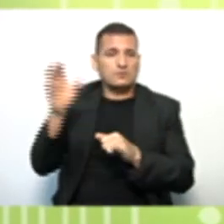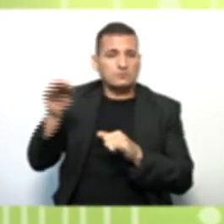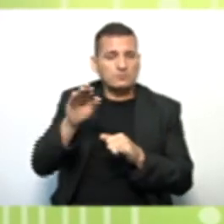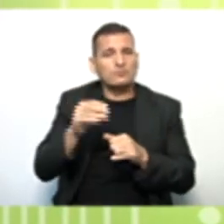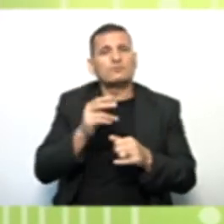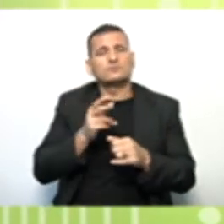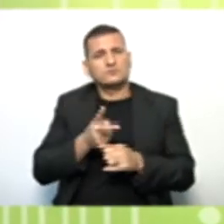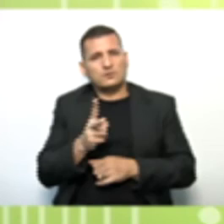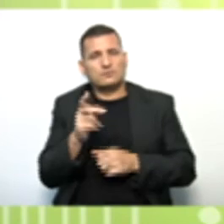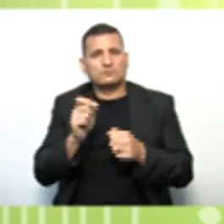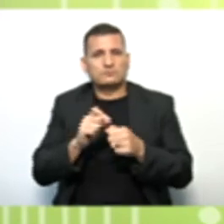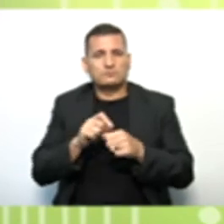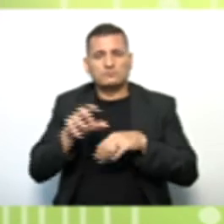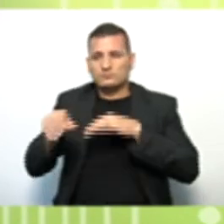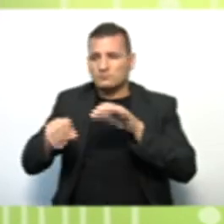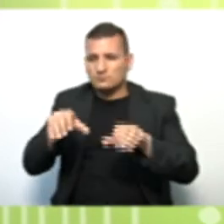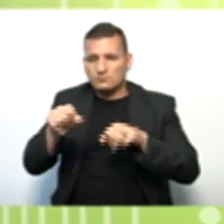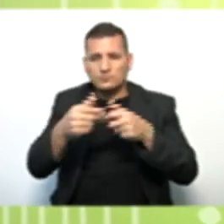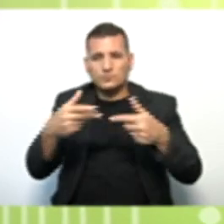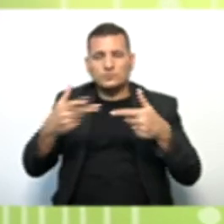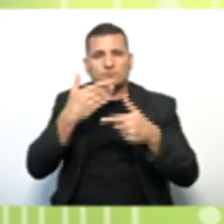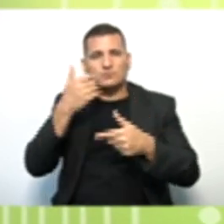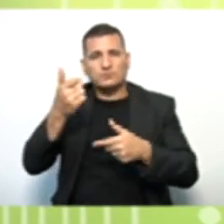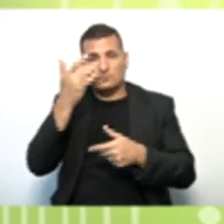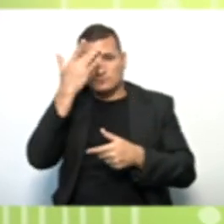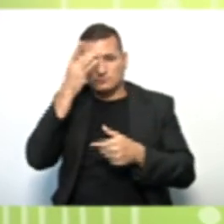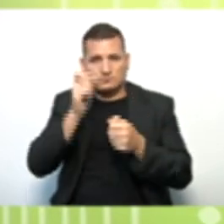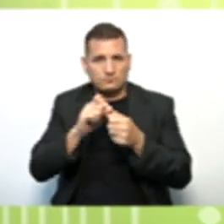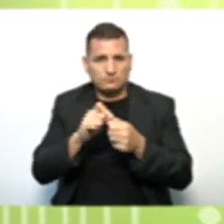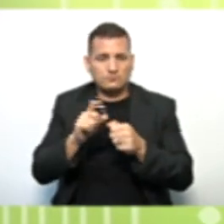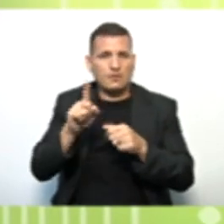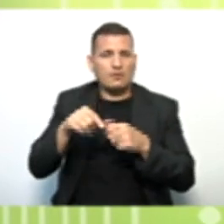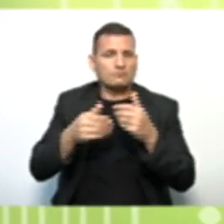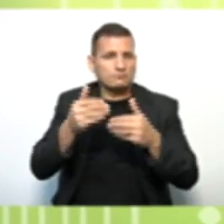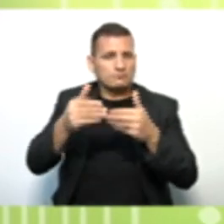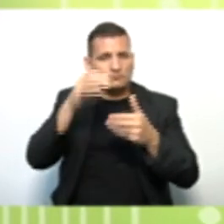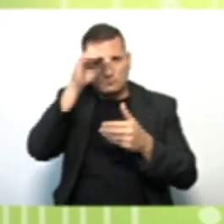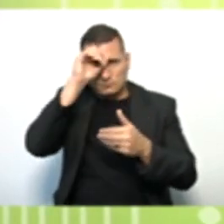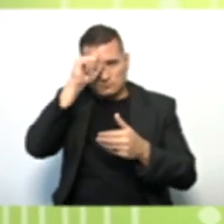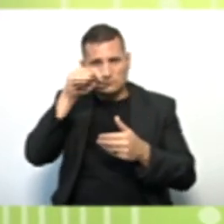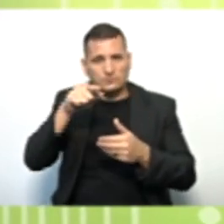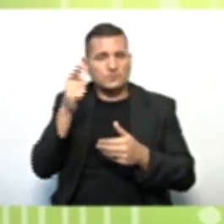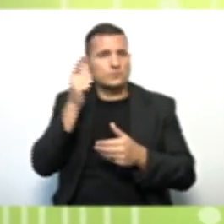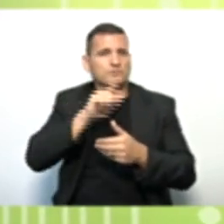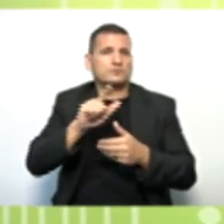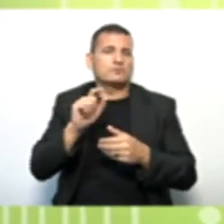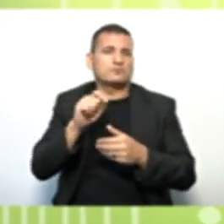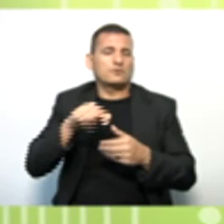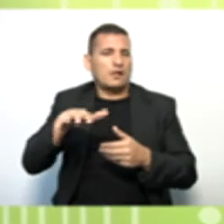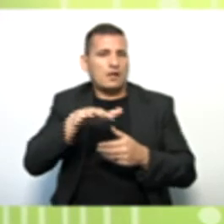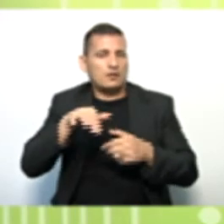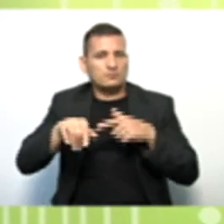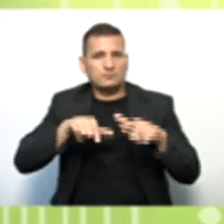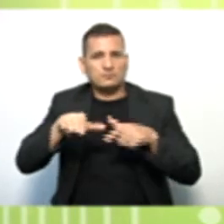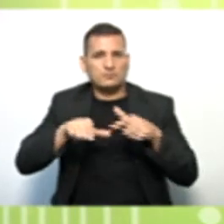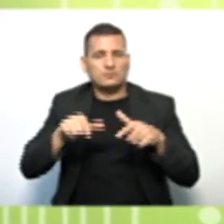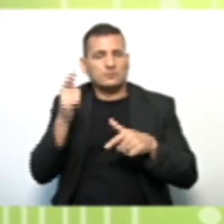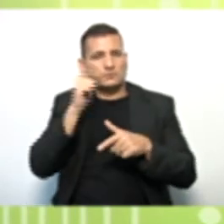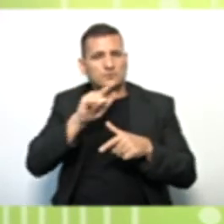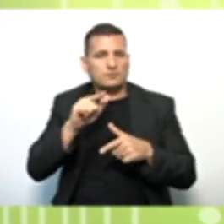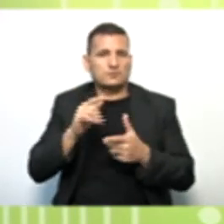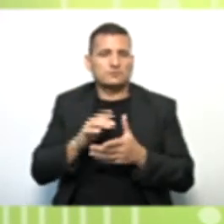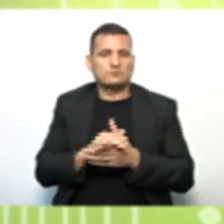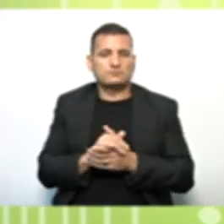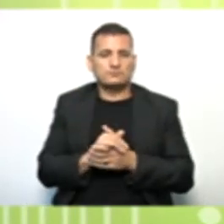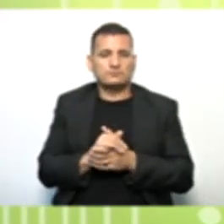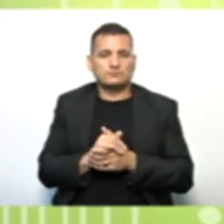sempre isso. Sempre vão buscar coisas melhores, coisas mais fáceis de se fazer. É assim que se aprende, é assim que a gente consegue se manter nessa área, consegue se manter de